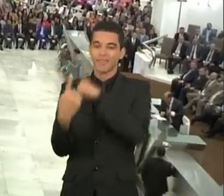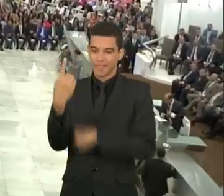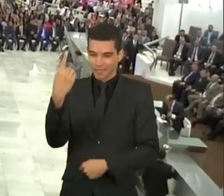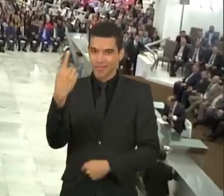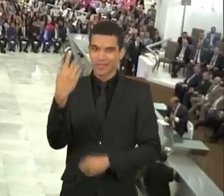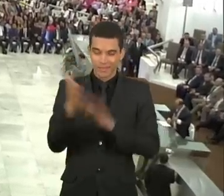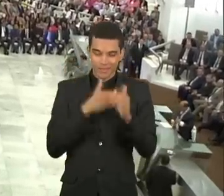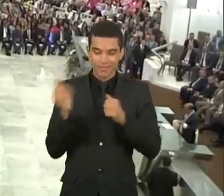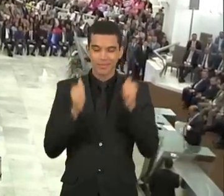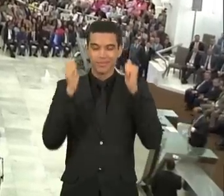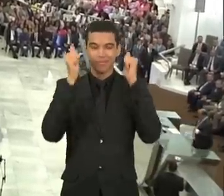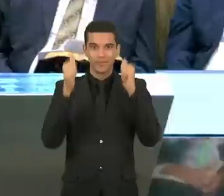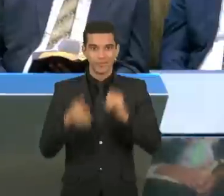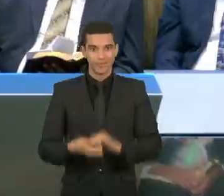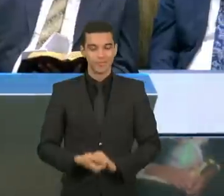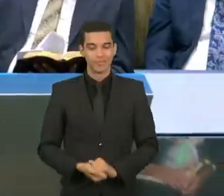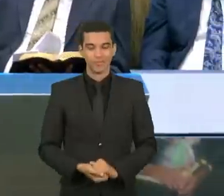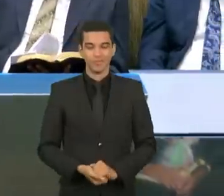Aleluia.